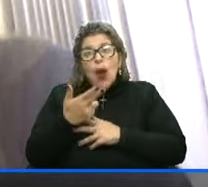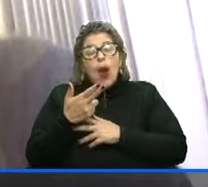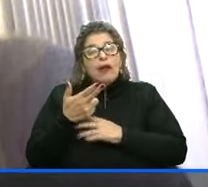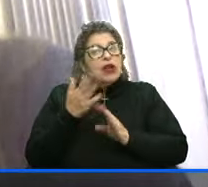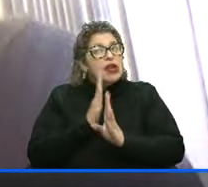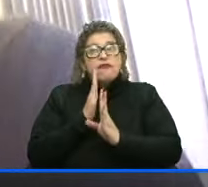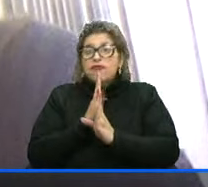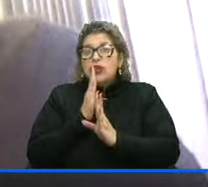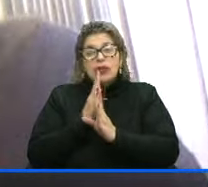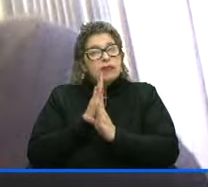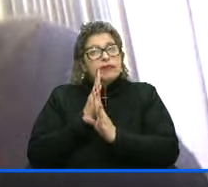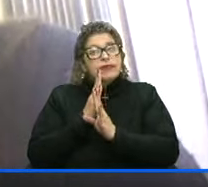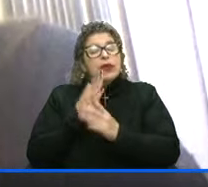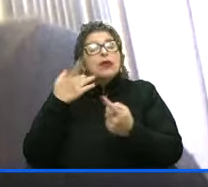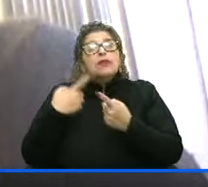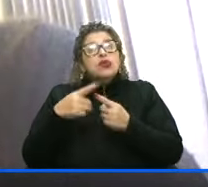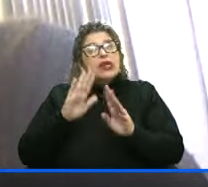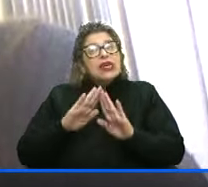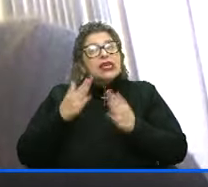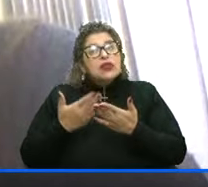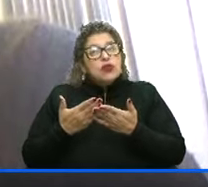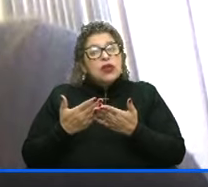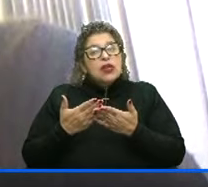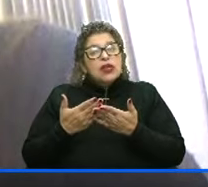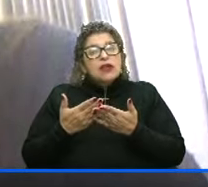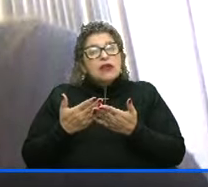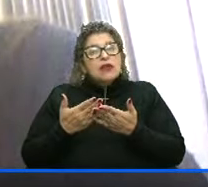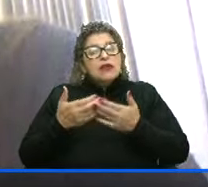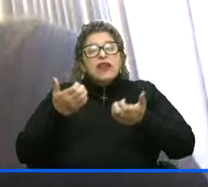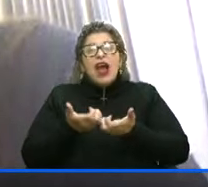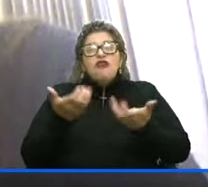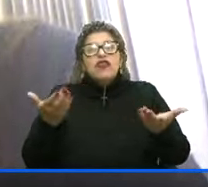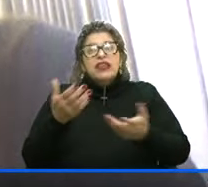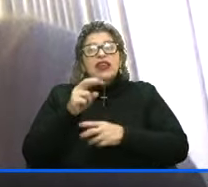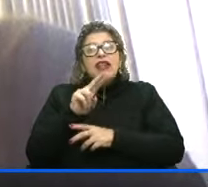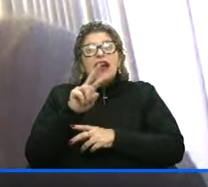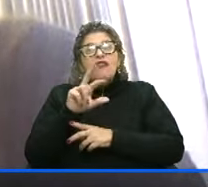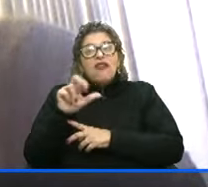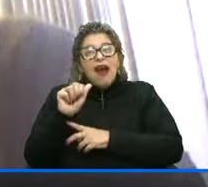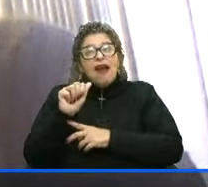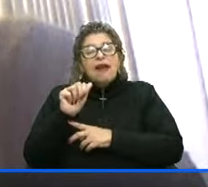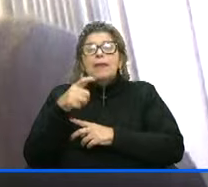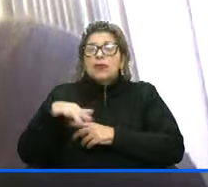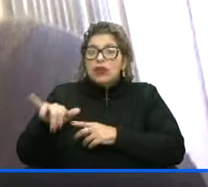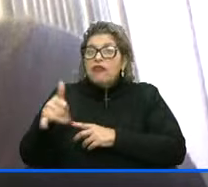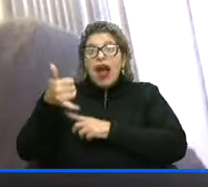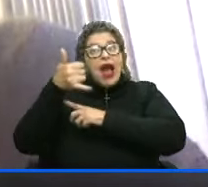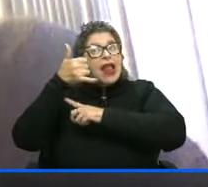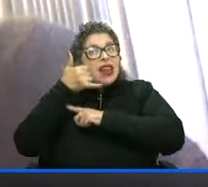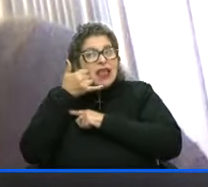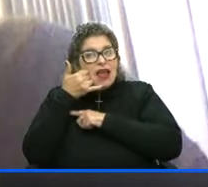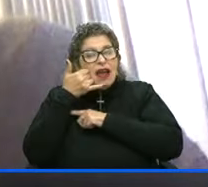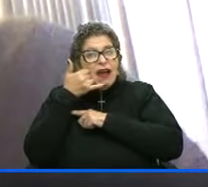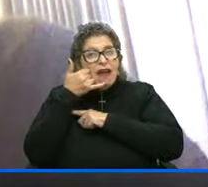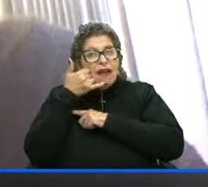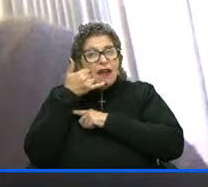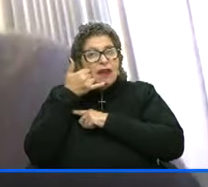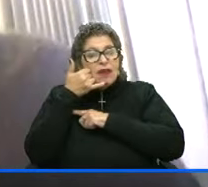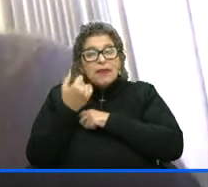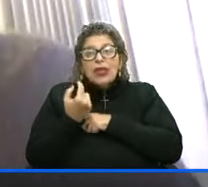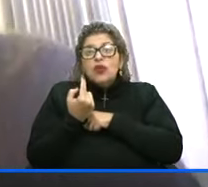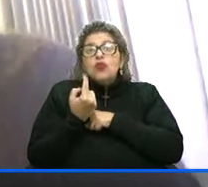fila. Por que que a escola agora não pode chegar ofertando a vaga? A gente diz para a escola nos ligar para que todo mundo tenha